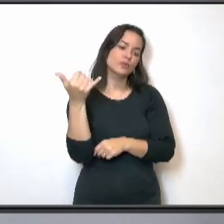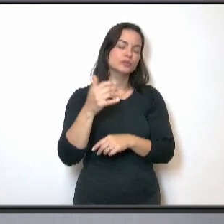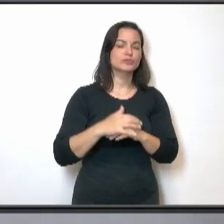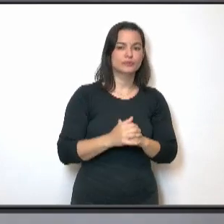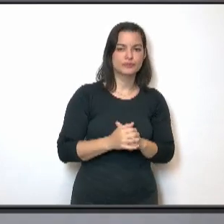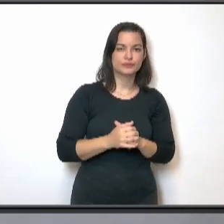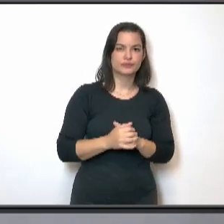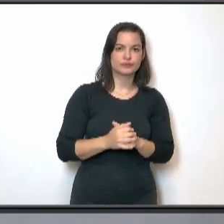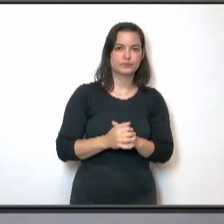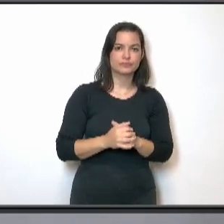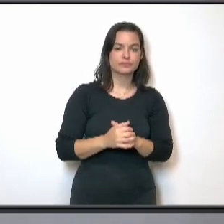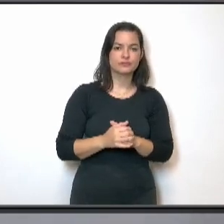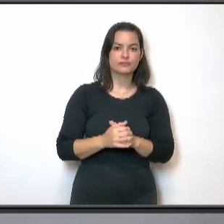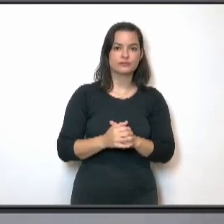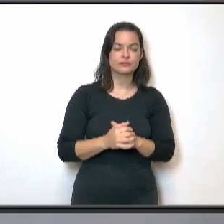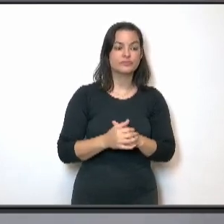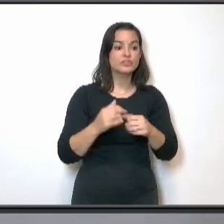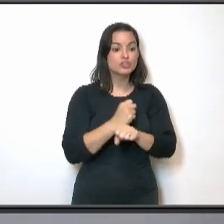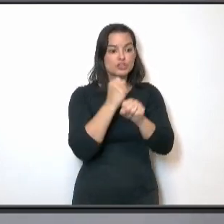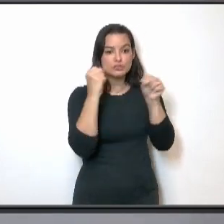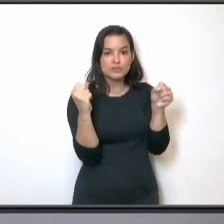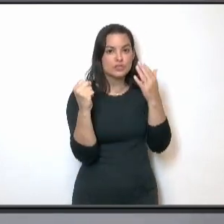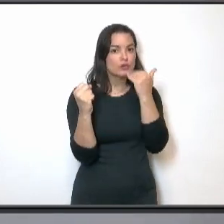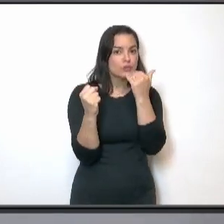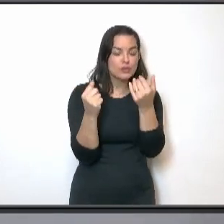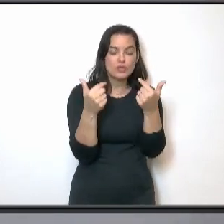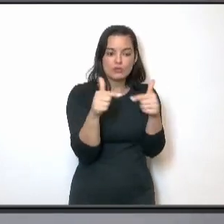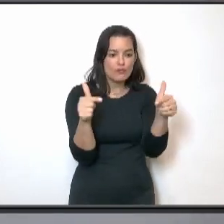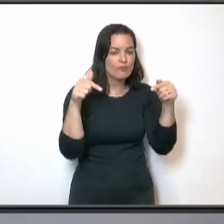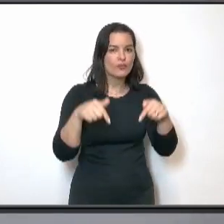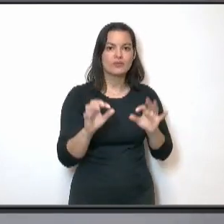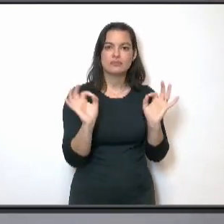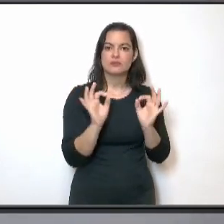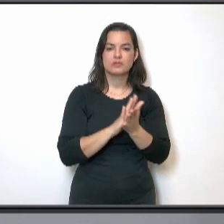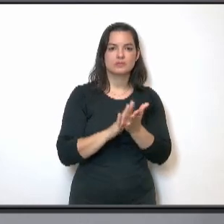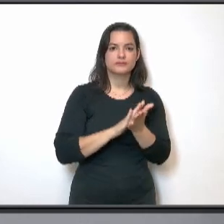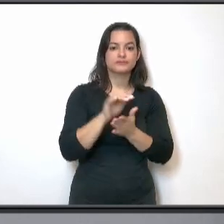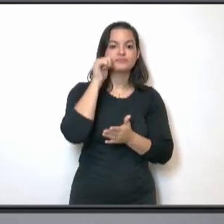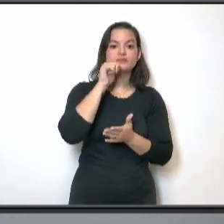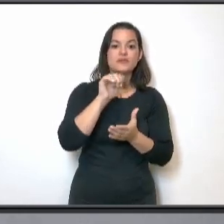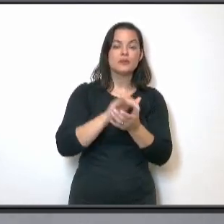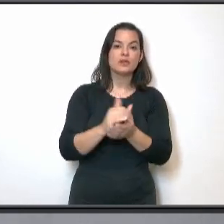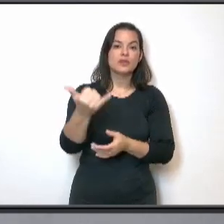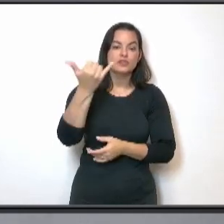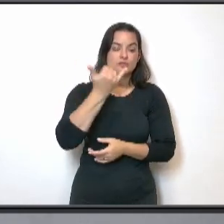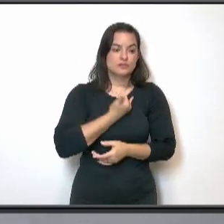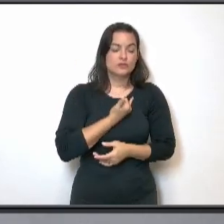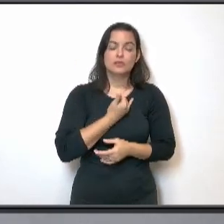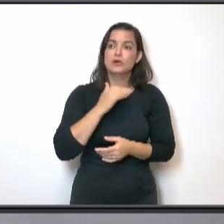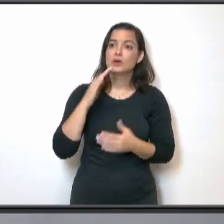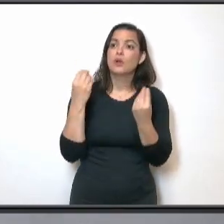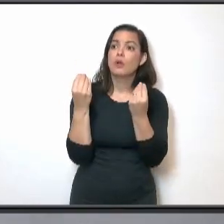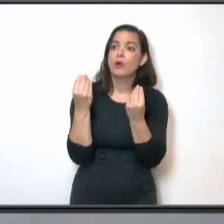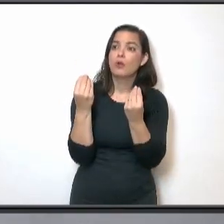Luiz, pela manhã nós não tínhamos o que comer. E a minha esposa chegou e disse assim: meu bem, como nós